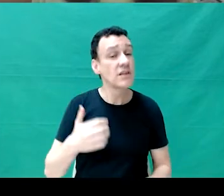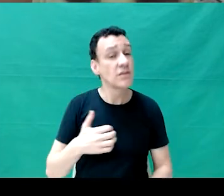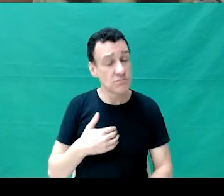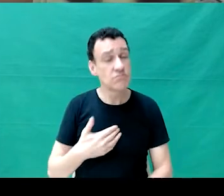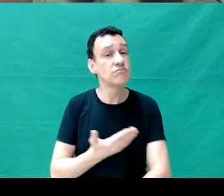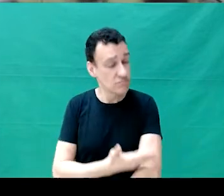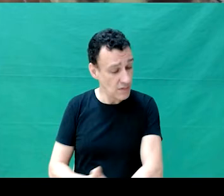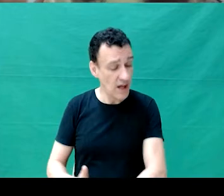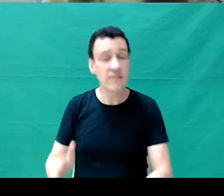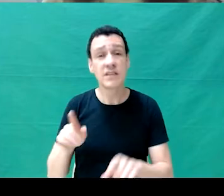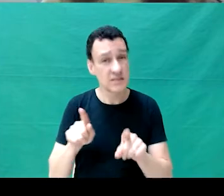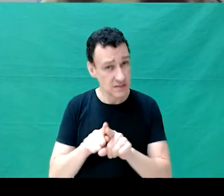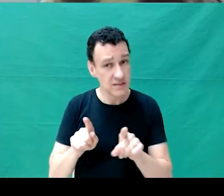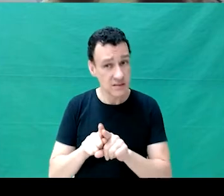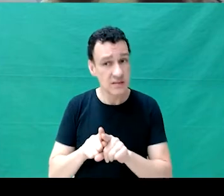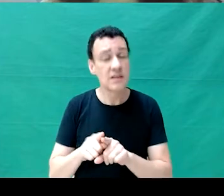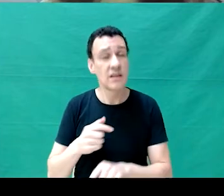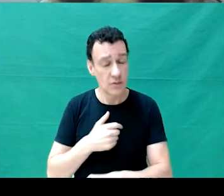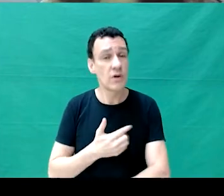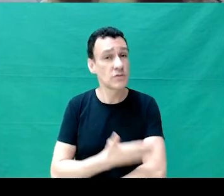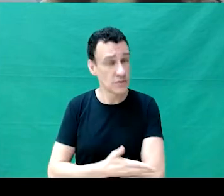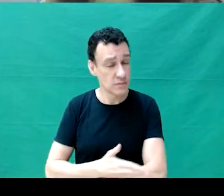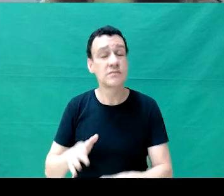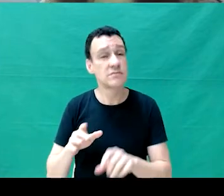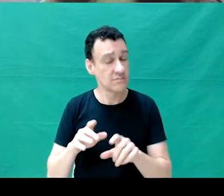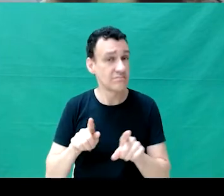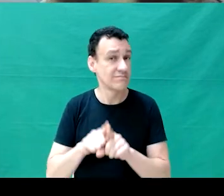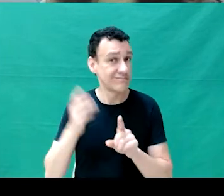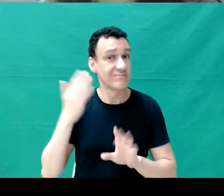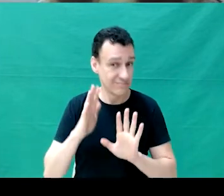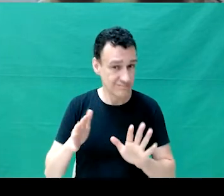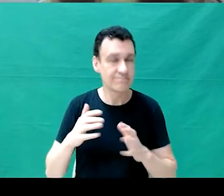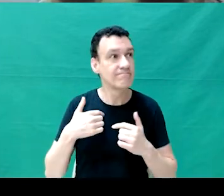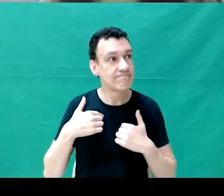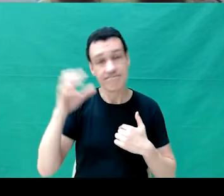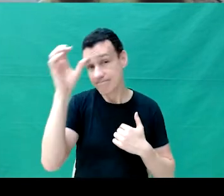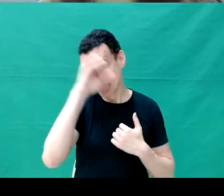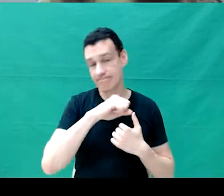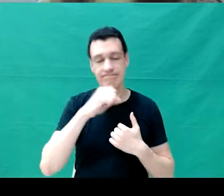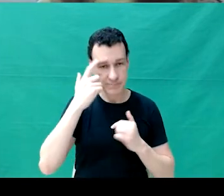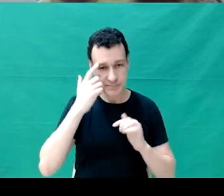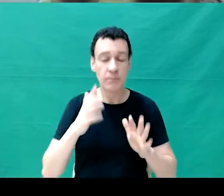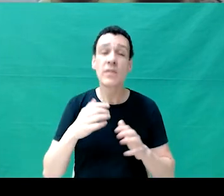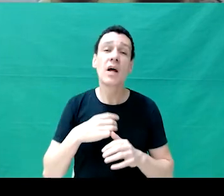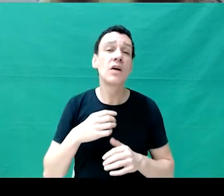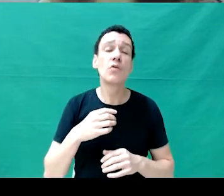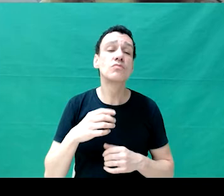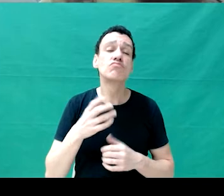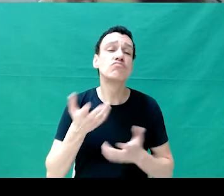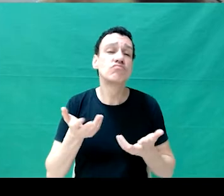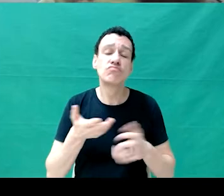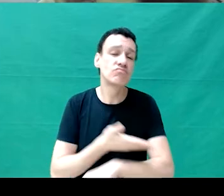de conhecimento, então por isso que eu tenho o objetivo de trazer esse conhecimento para as pessoas também. Eu utilizava sem saber, e quando eu